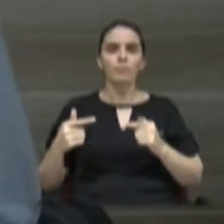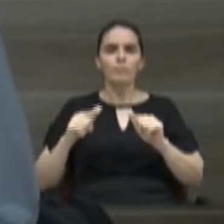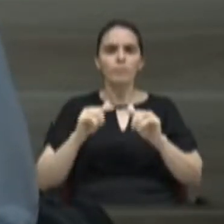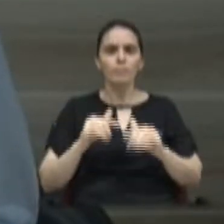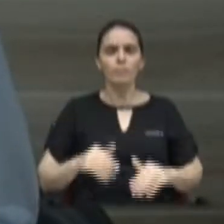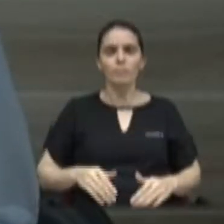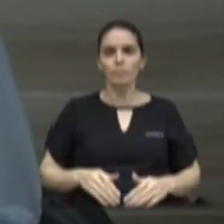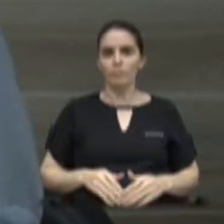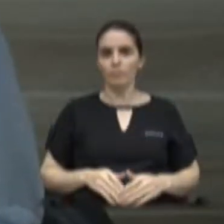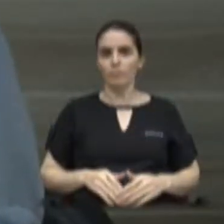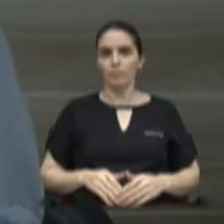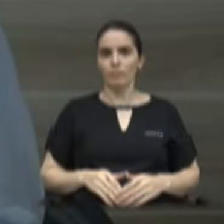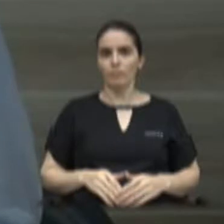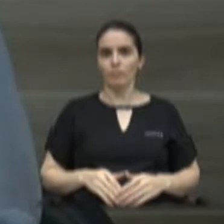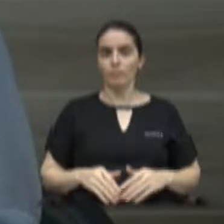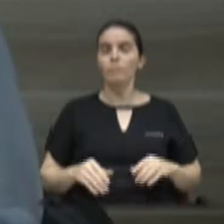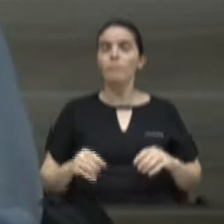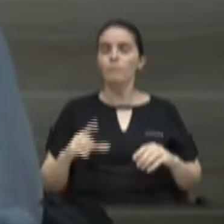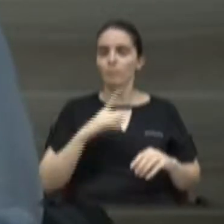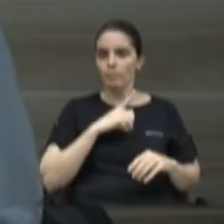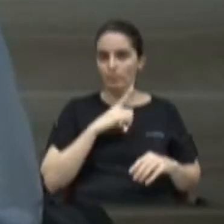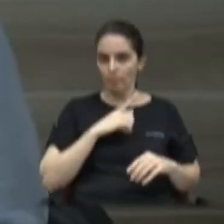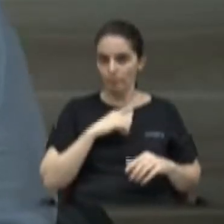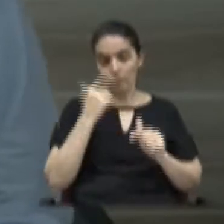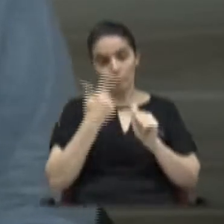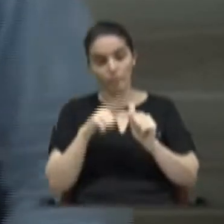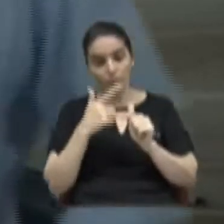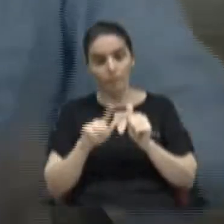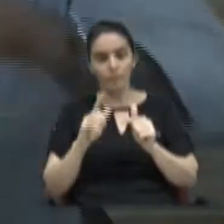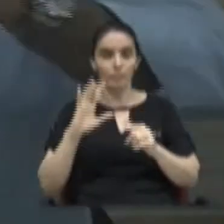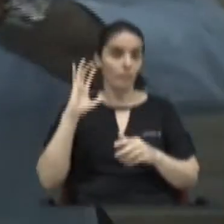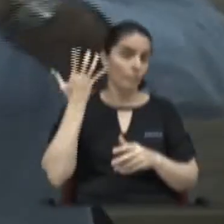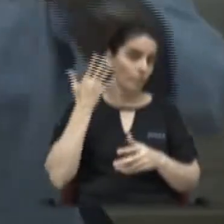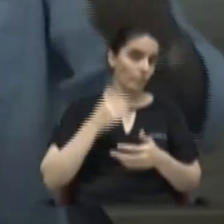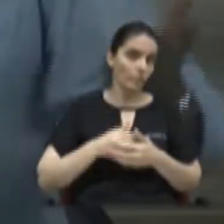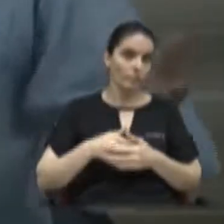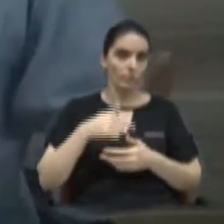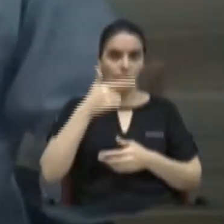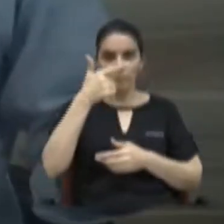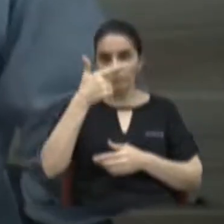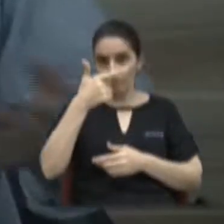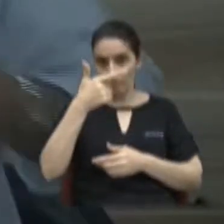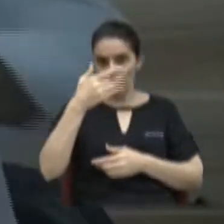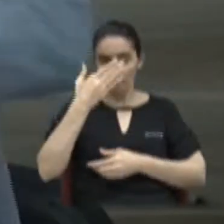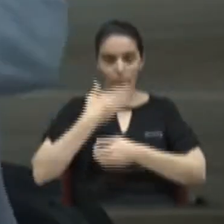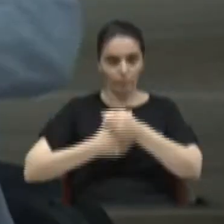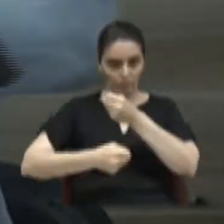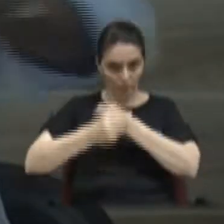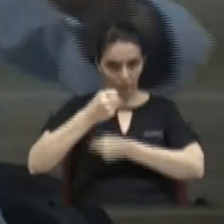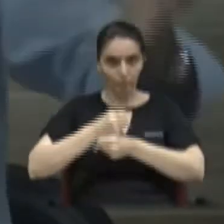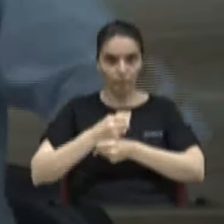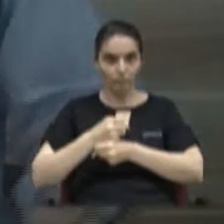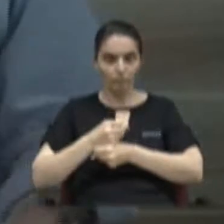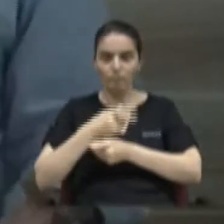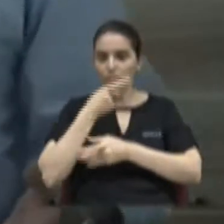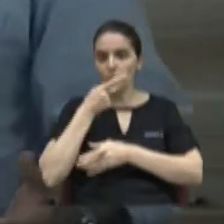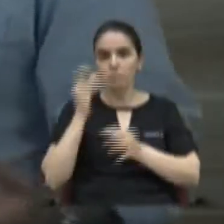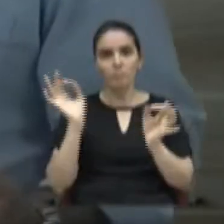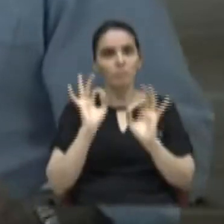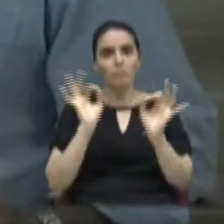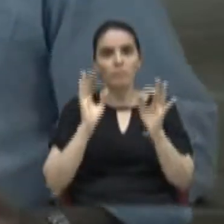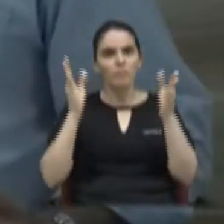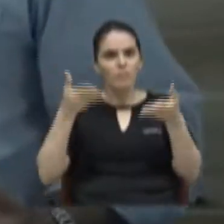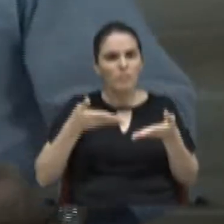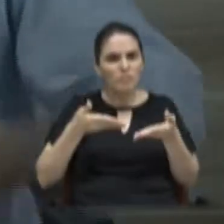enfrentando muitas vezes o sistema, né? Até 2 anos atrás não se falava nada, de repente um monte de gente carregando mala de